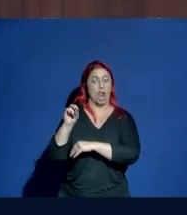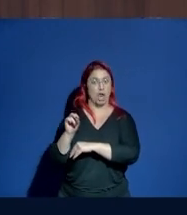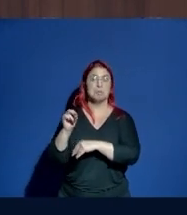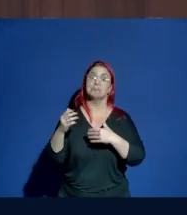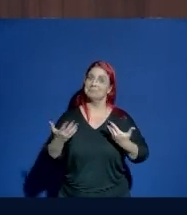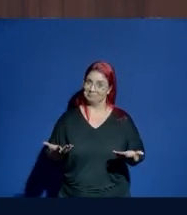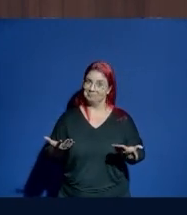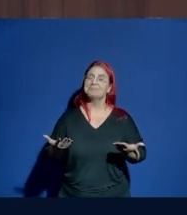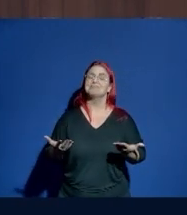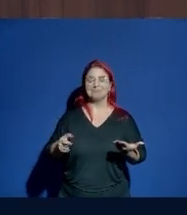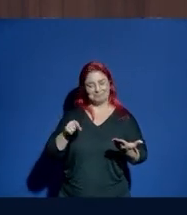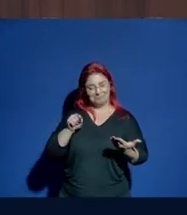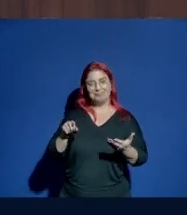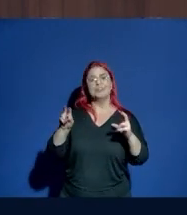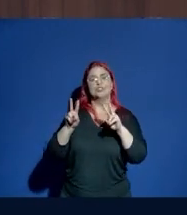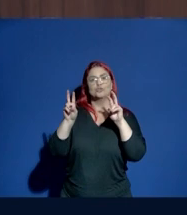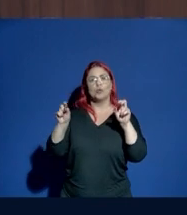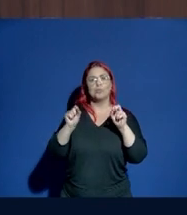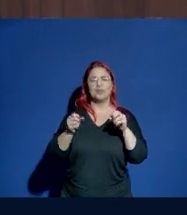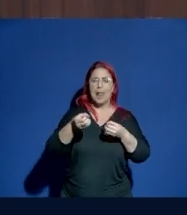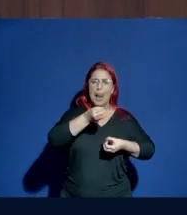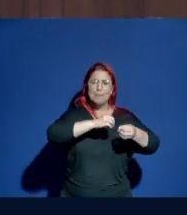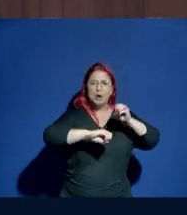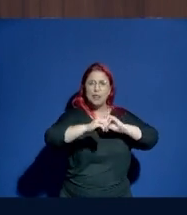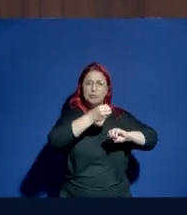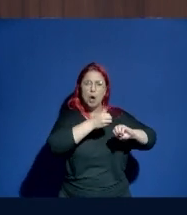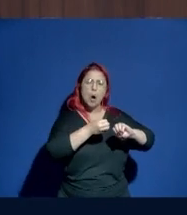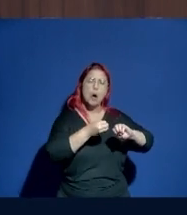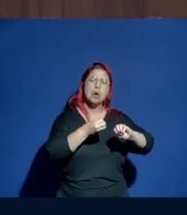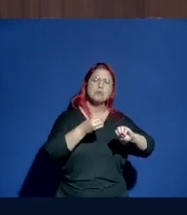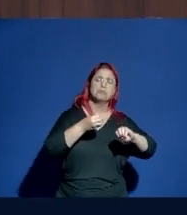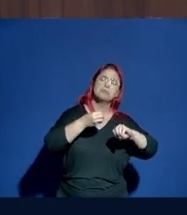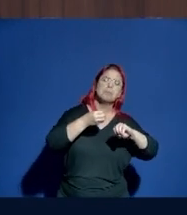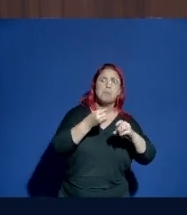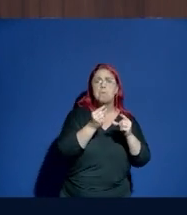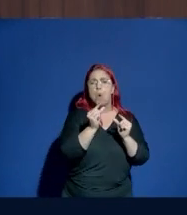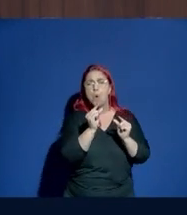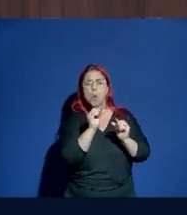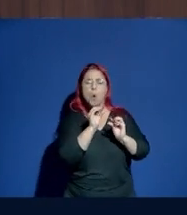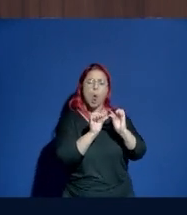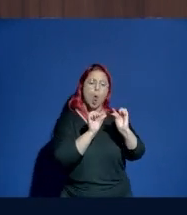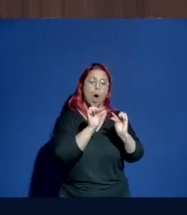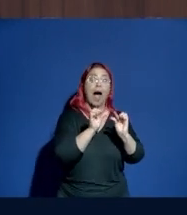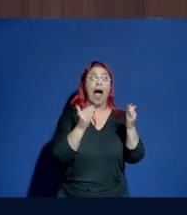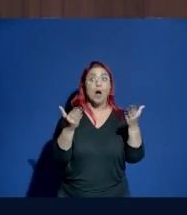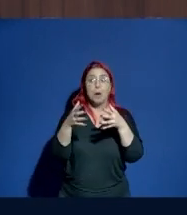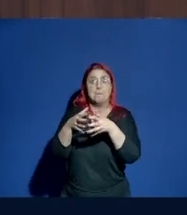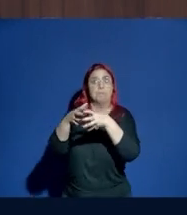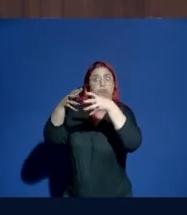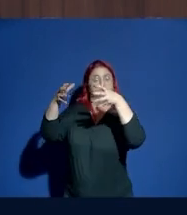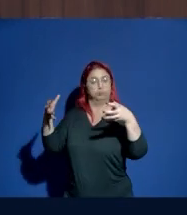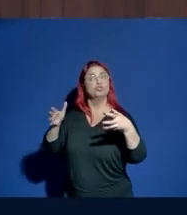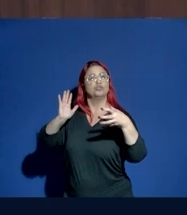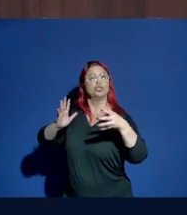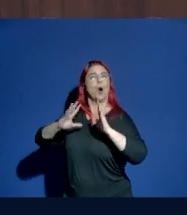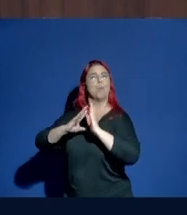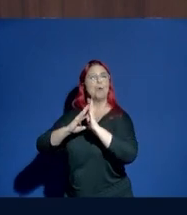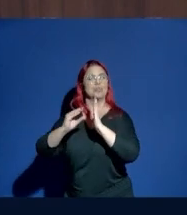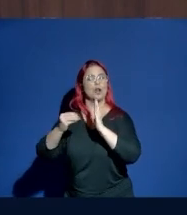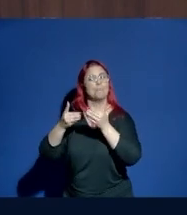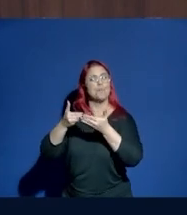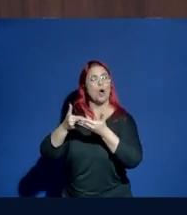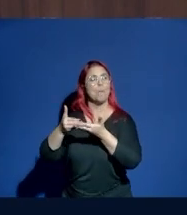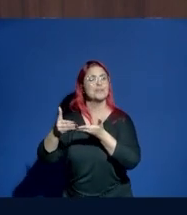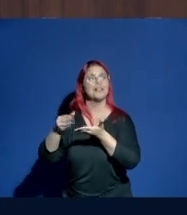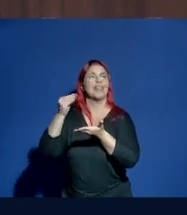do etanol saindo daquela escala de laboratório onde a gente produzia algumas gramas já para uma escala de protótipo e a partir daí